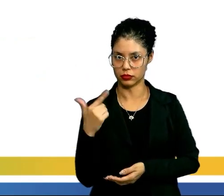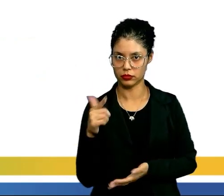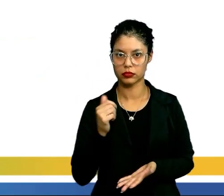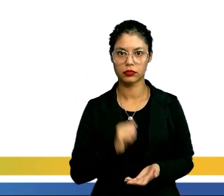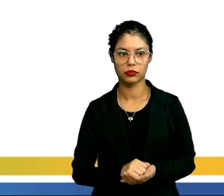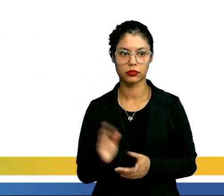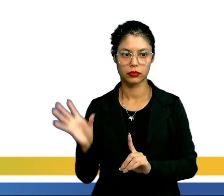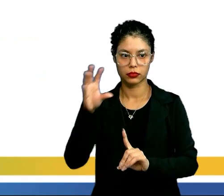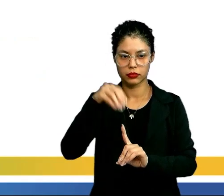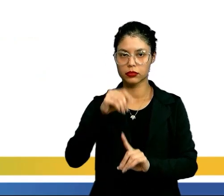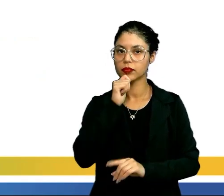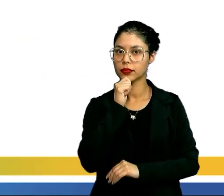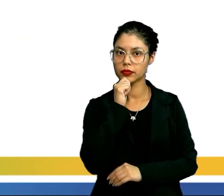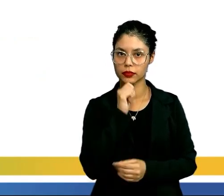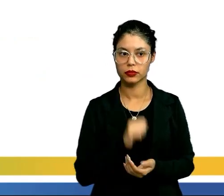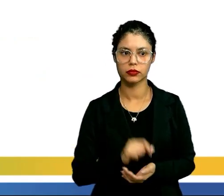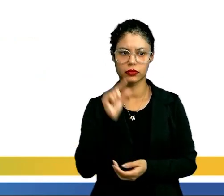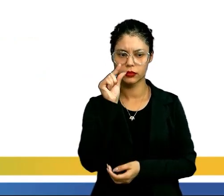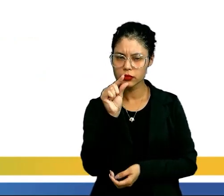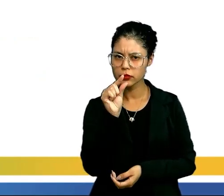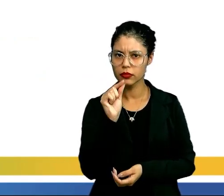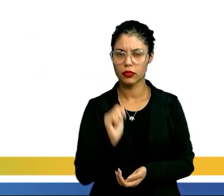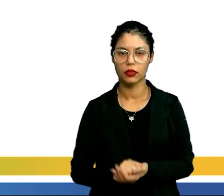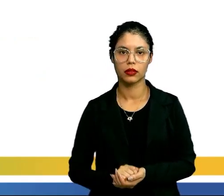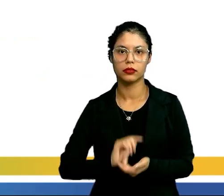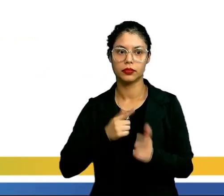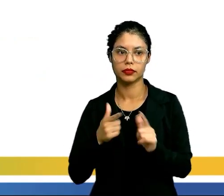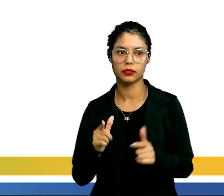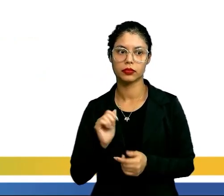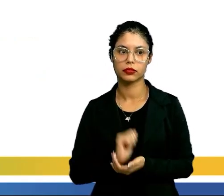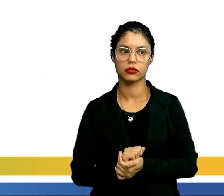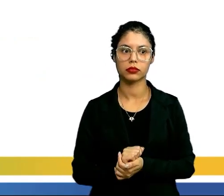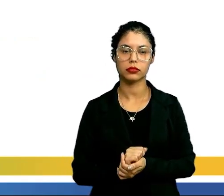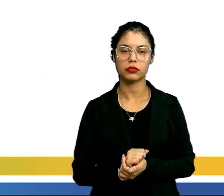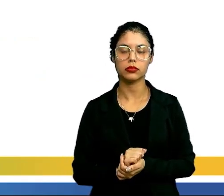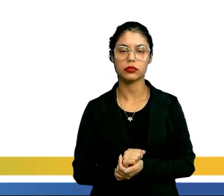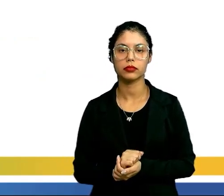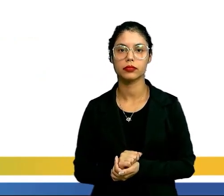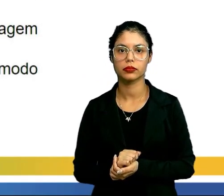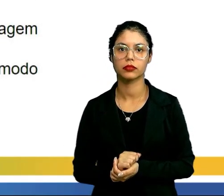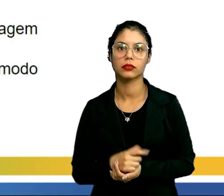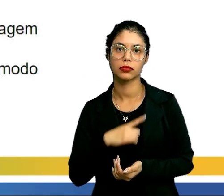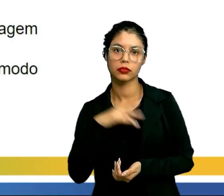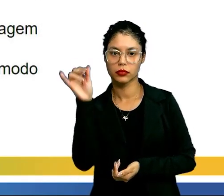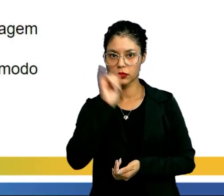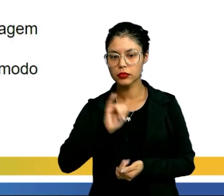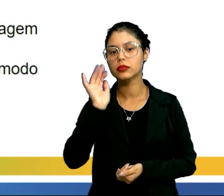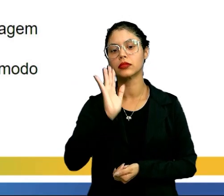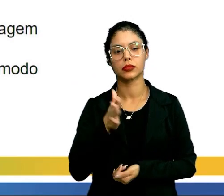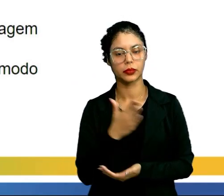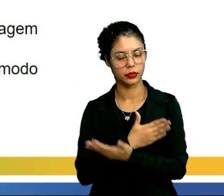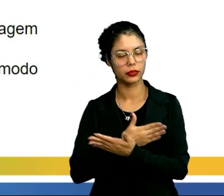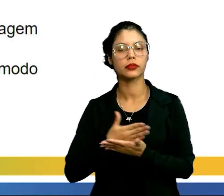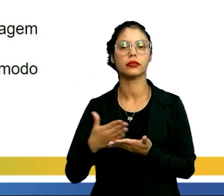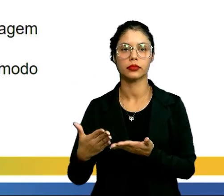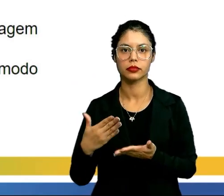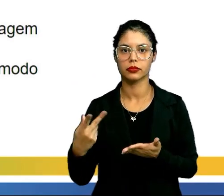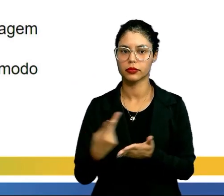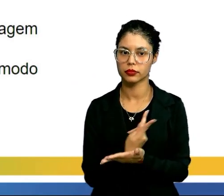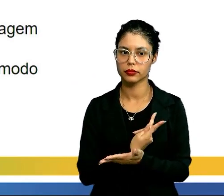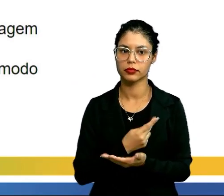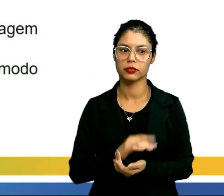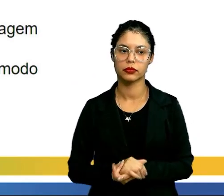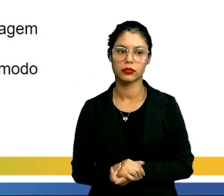a centralização do mosquito. Ele está bem pequenininho dentro da letra O, ele não está bem centralizado. Então, a informação ela já começa